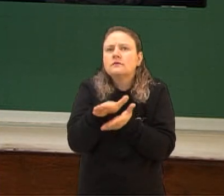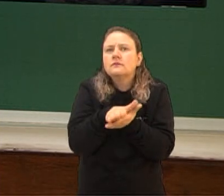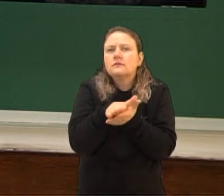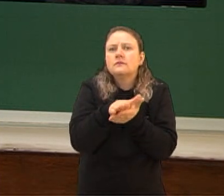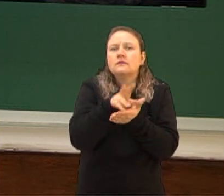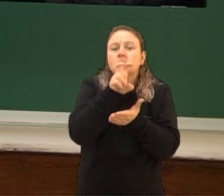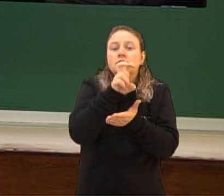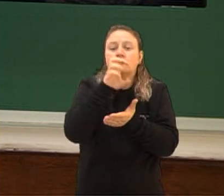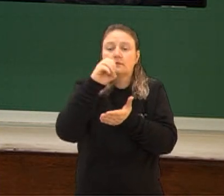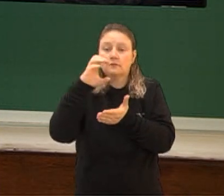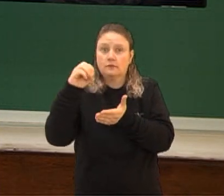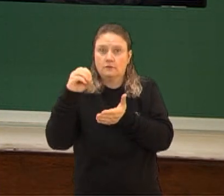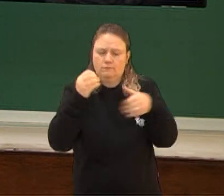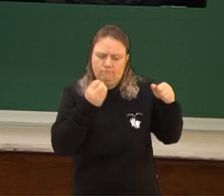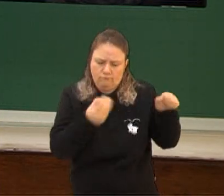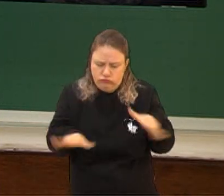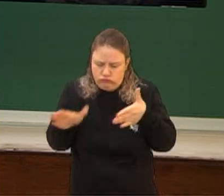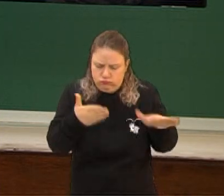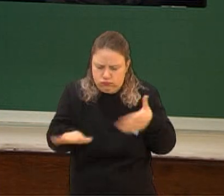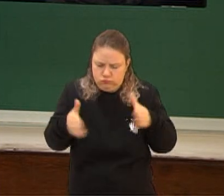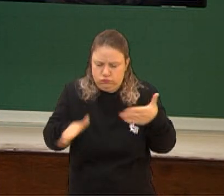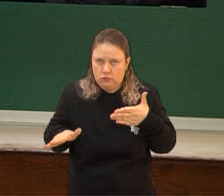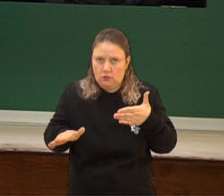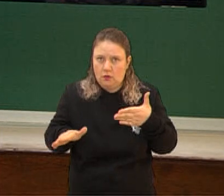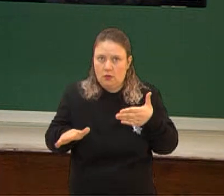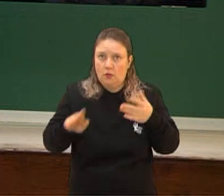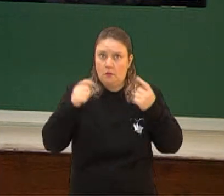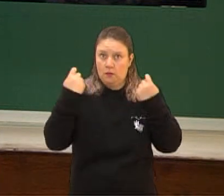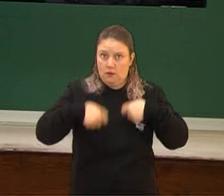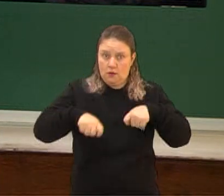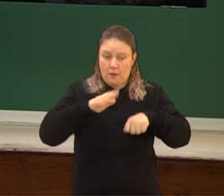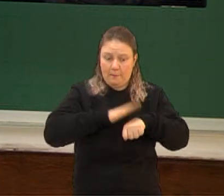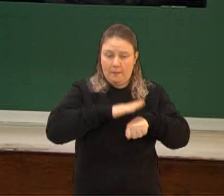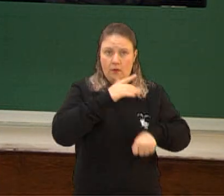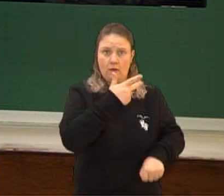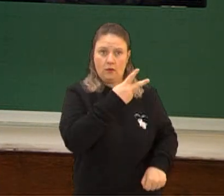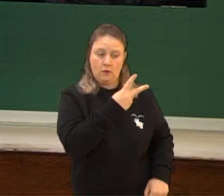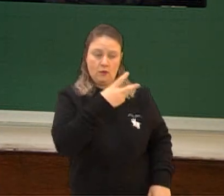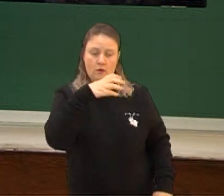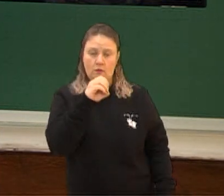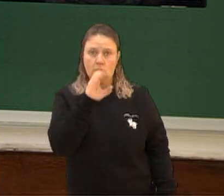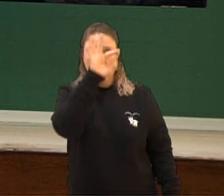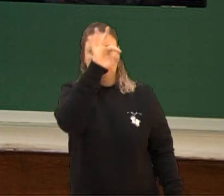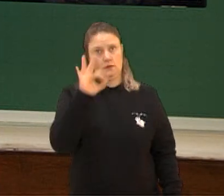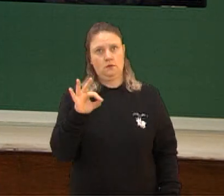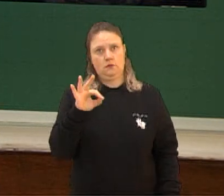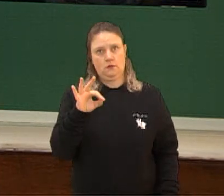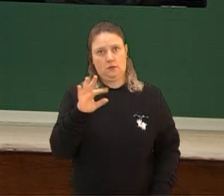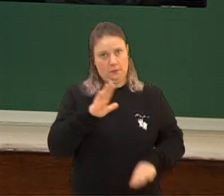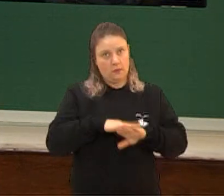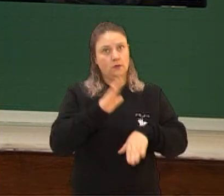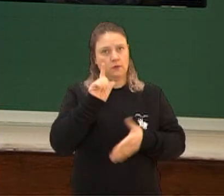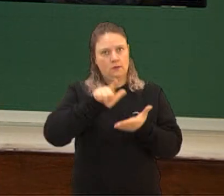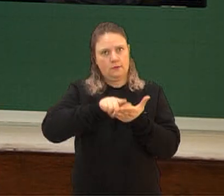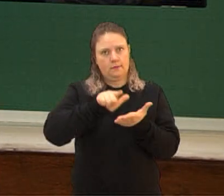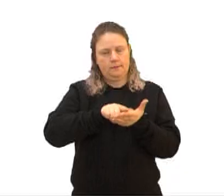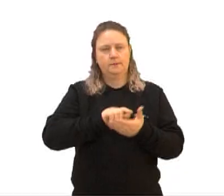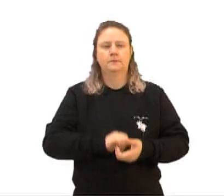peças. E esse total tem que ser 20% a mais para poder fazer os vincos.